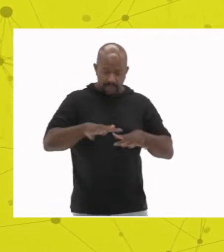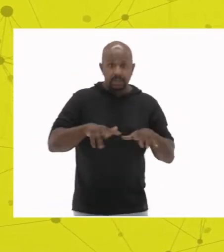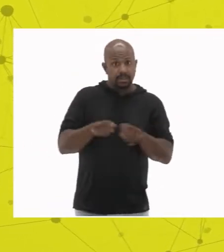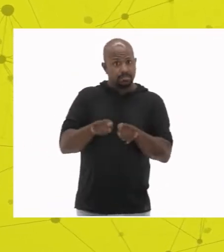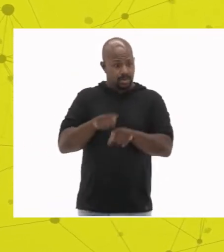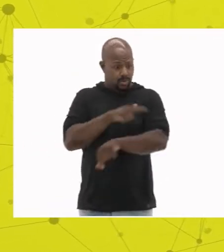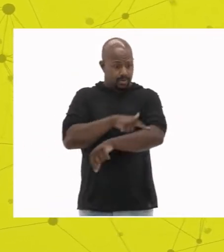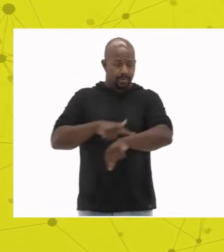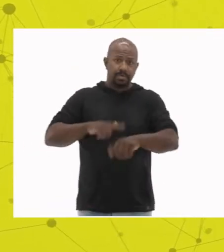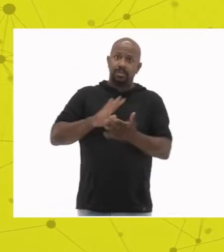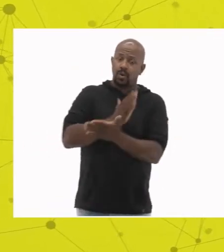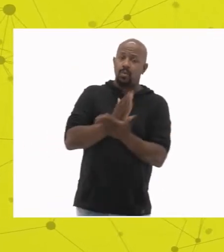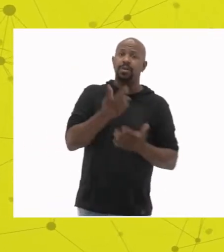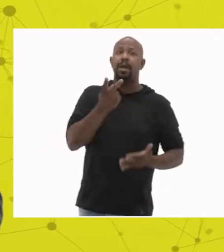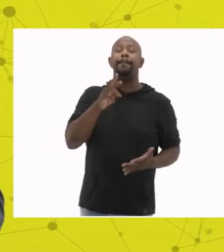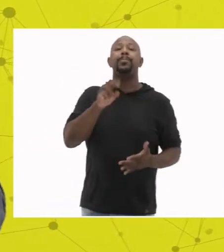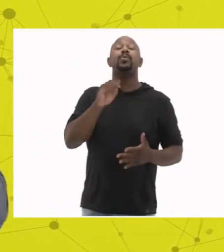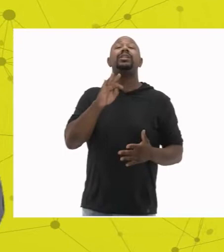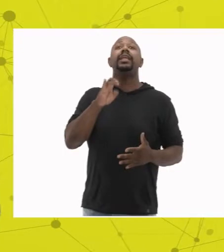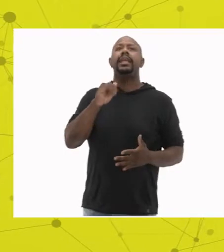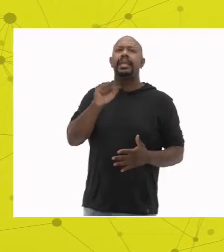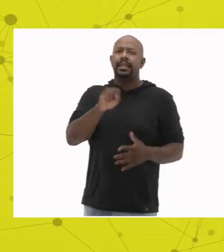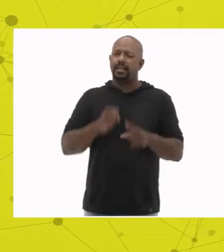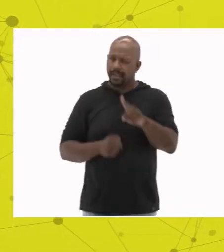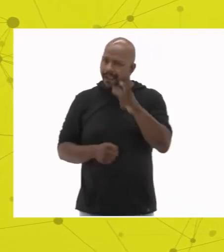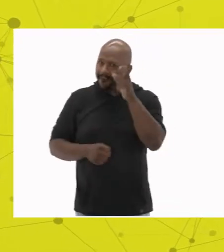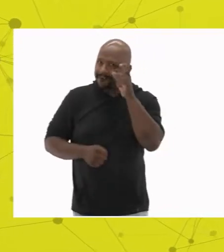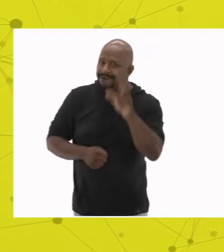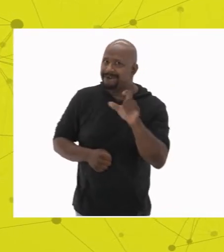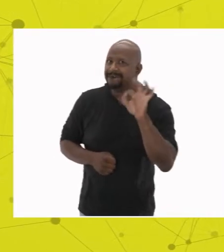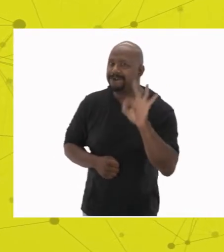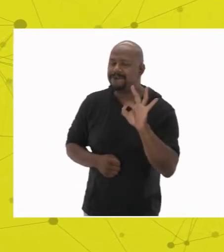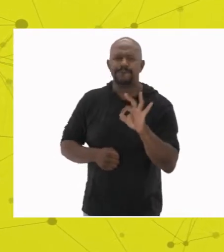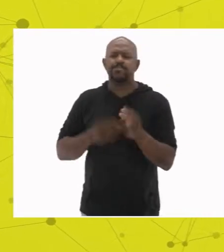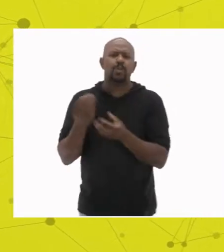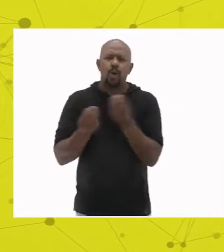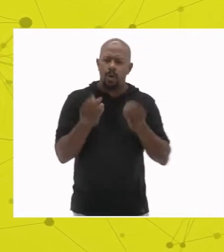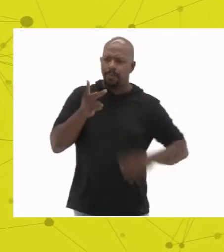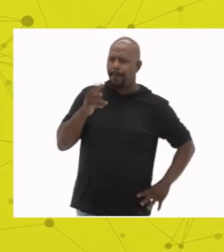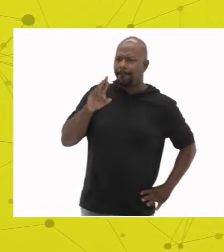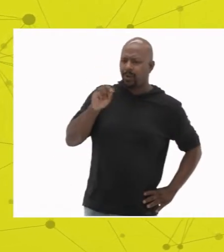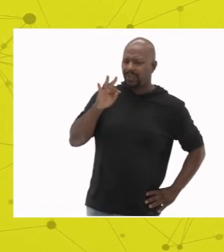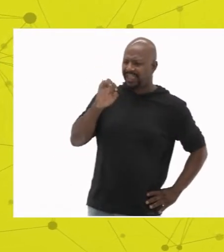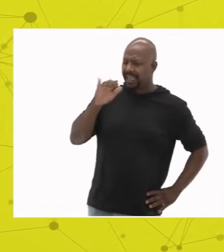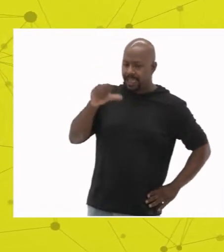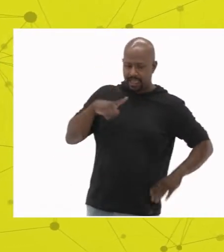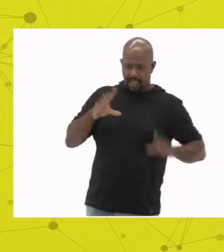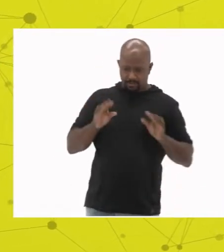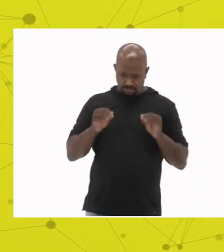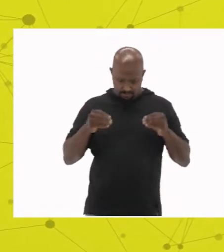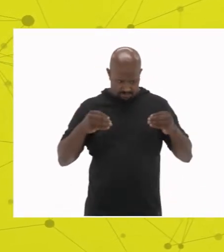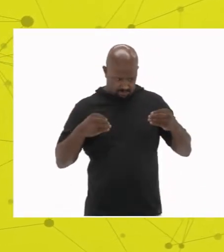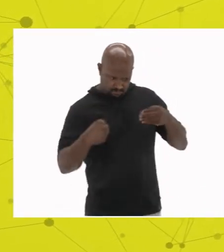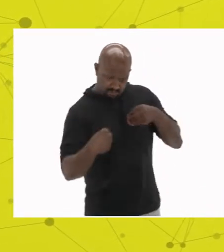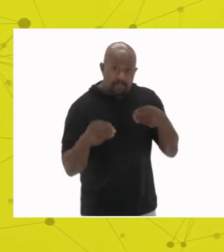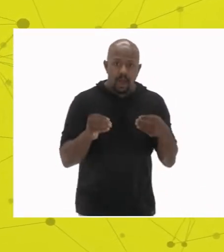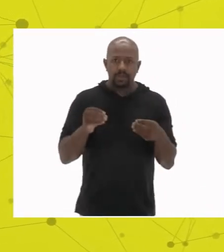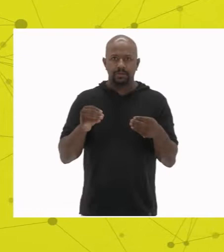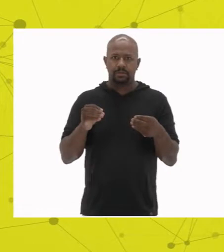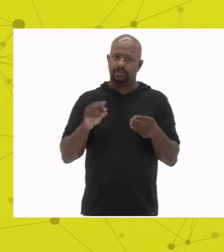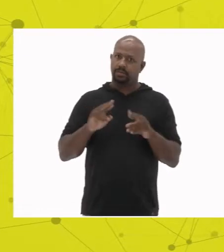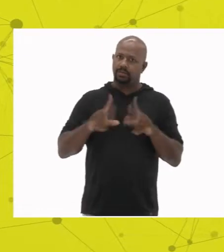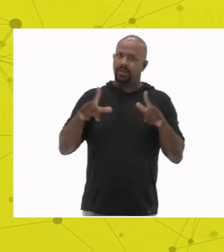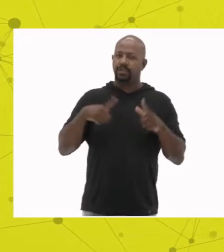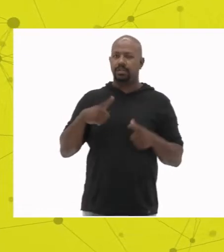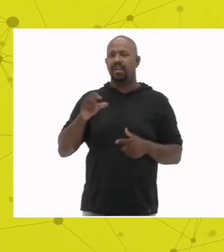e comportamento de certas proteínas. Aqui a coisa fica interessante. A forma como uma proteína se dobra pode fazer a diferença entre